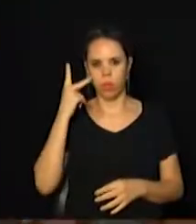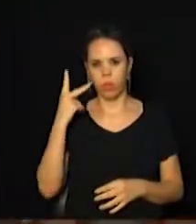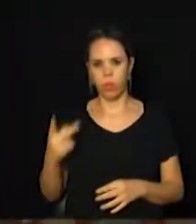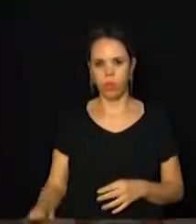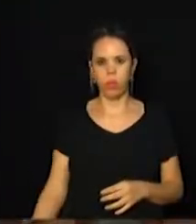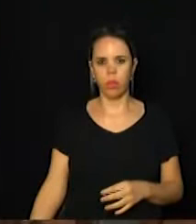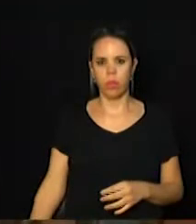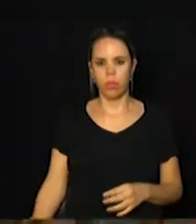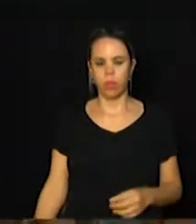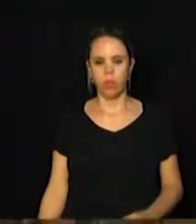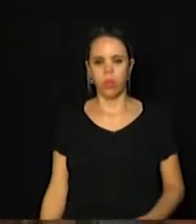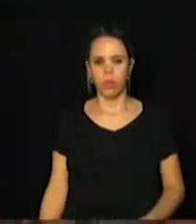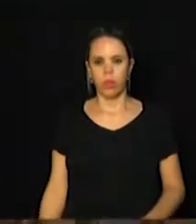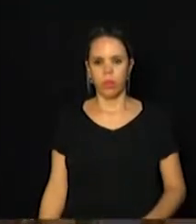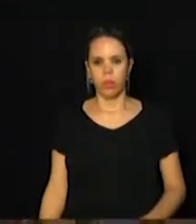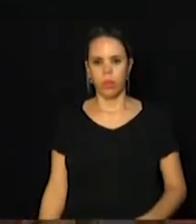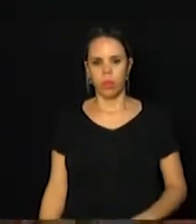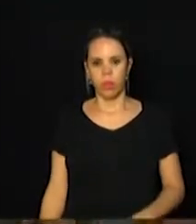Paulo